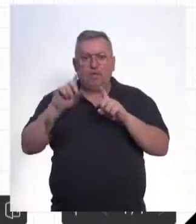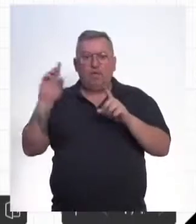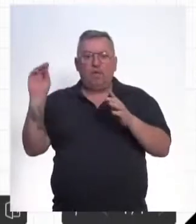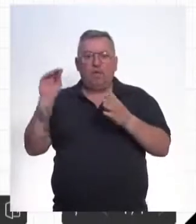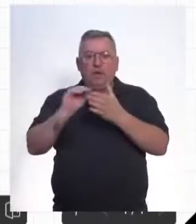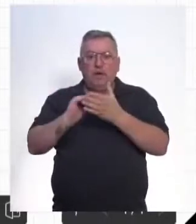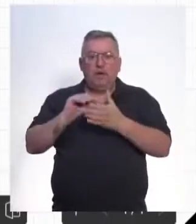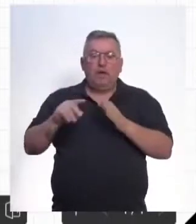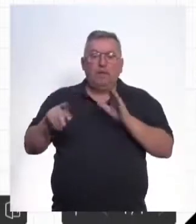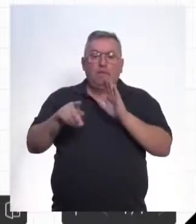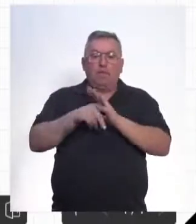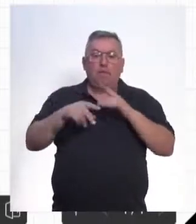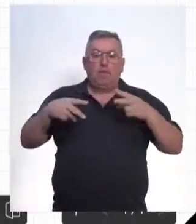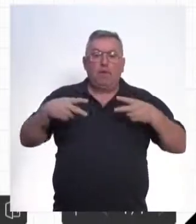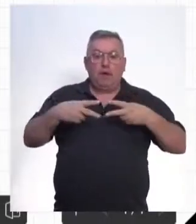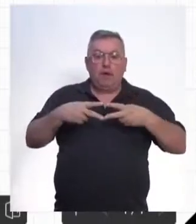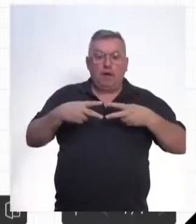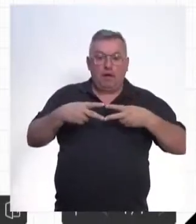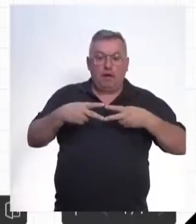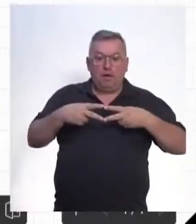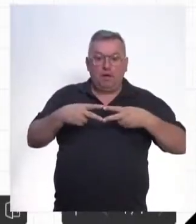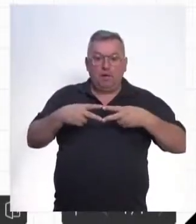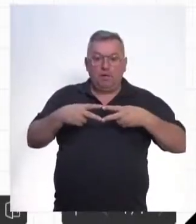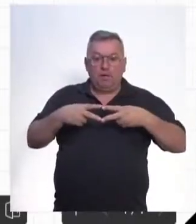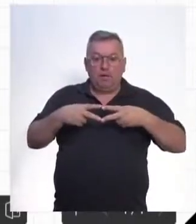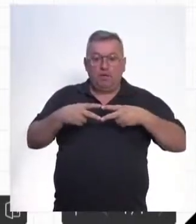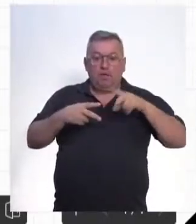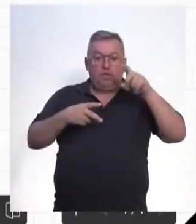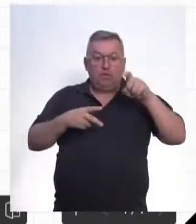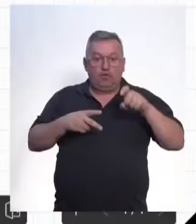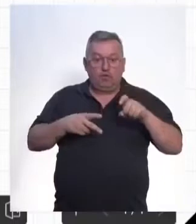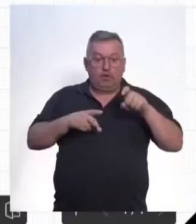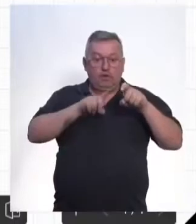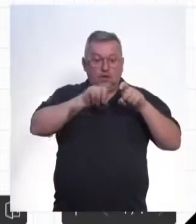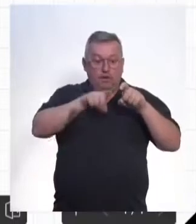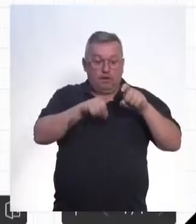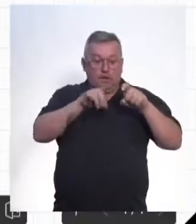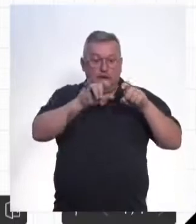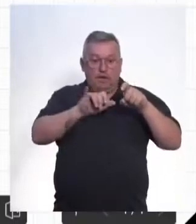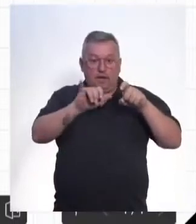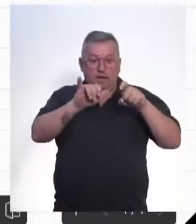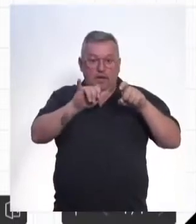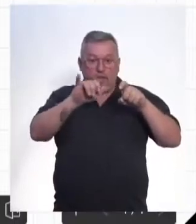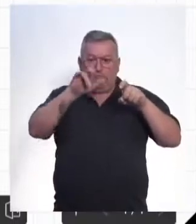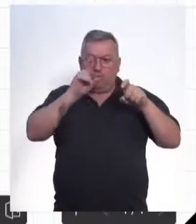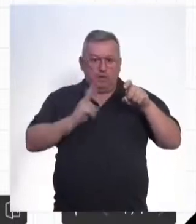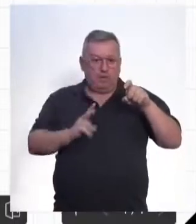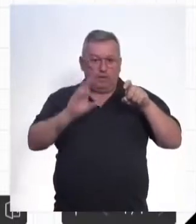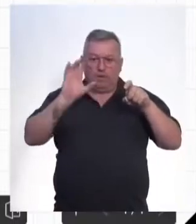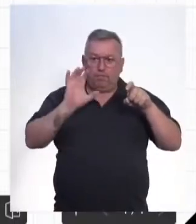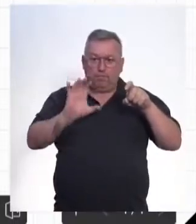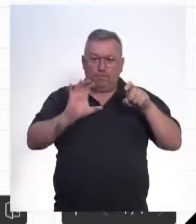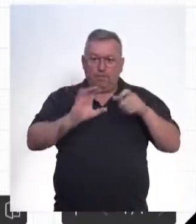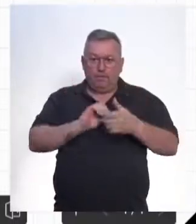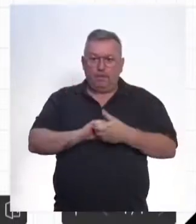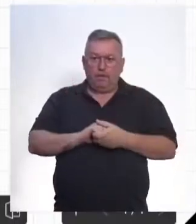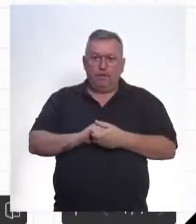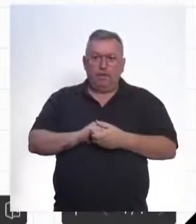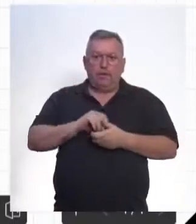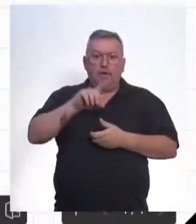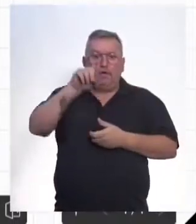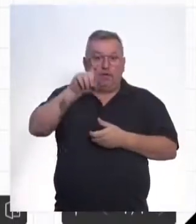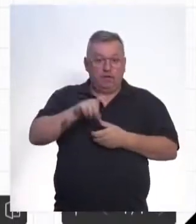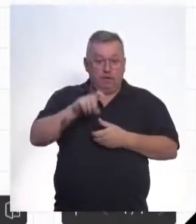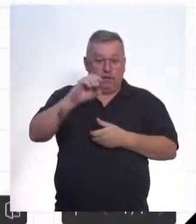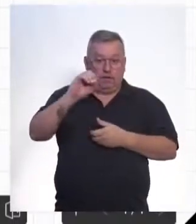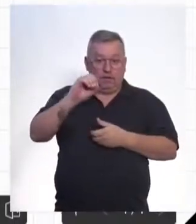colocar aqui o par ordenado. Primeiro x, depois y. X é